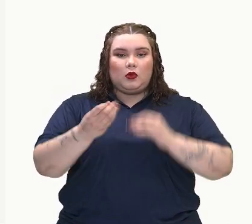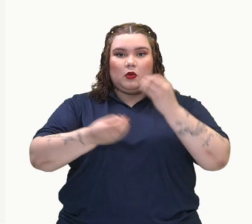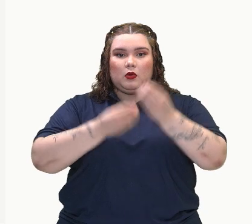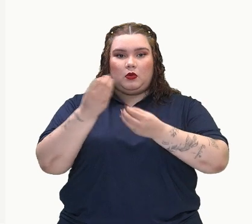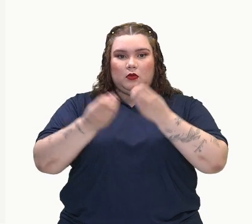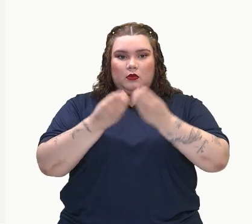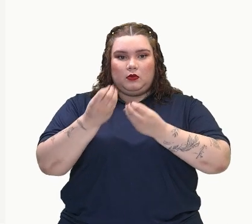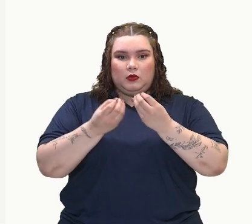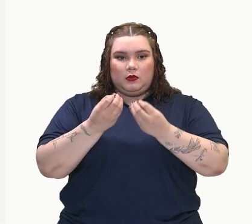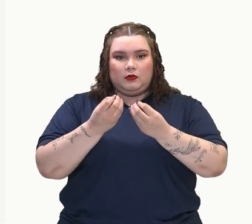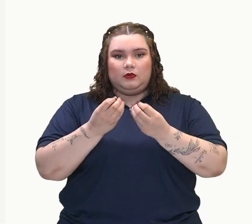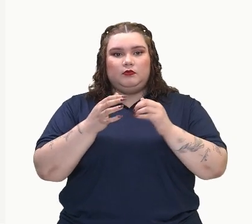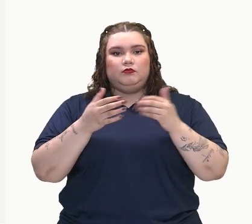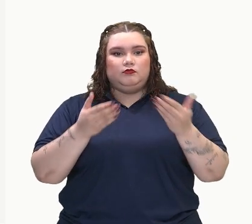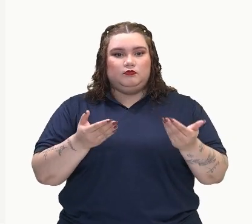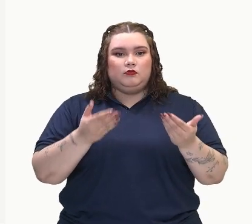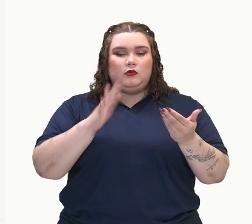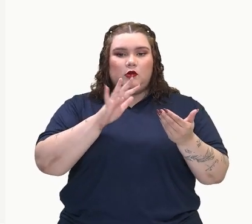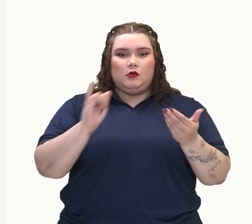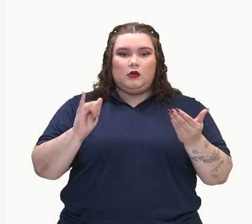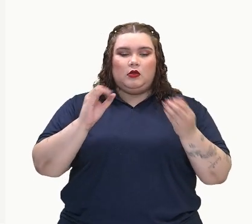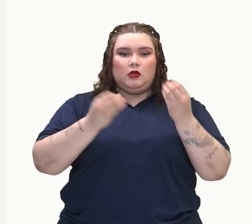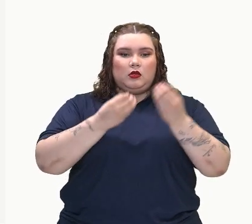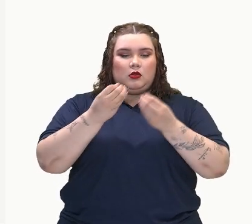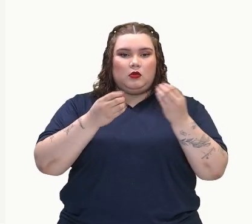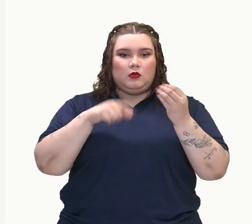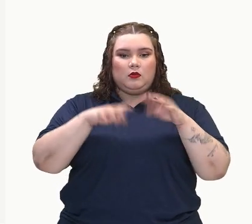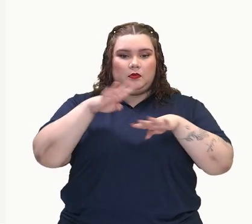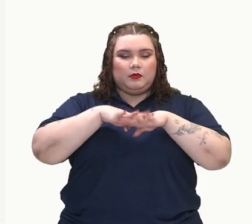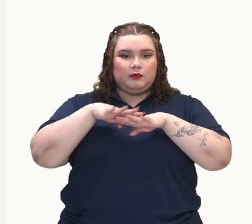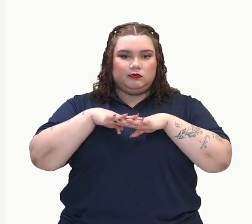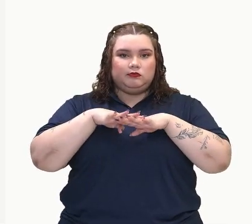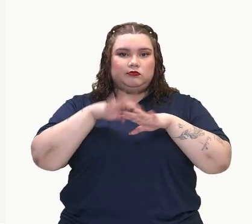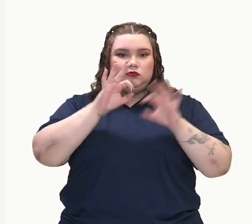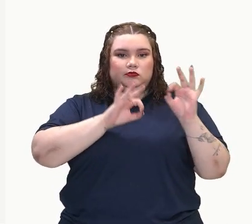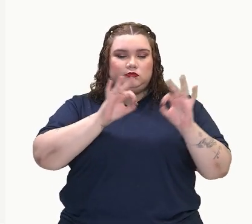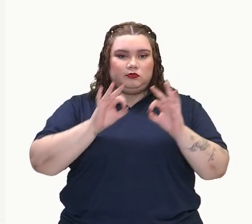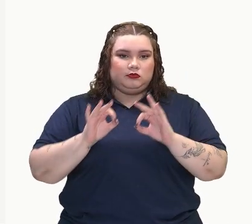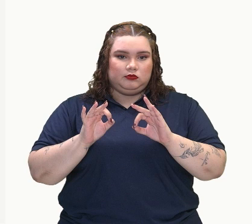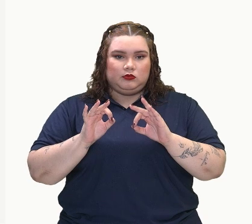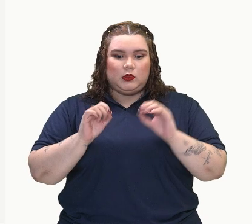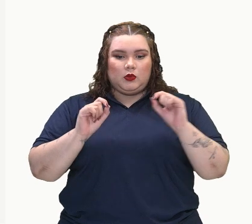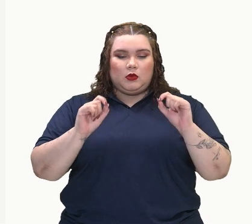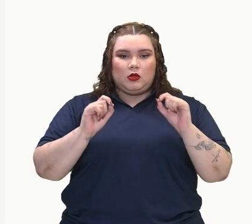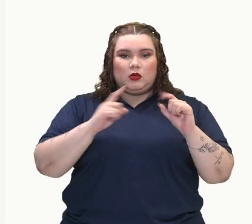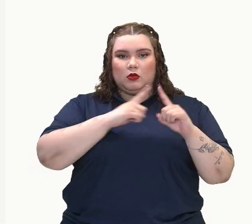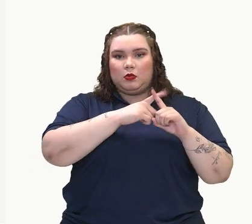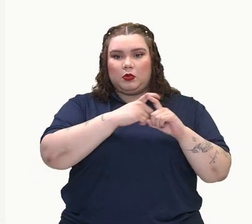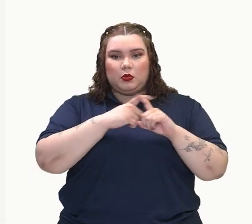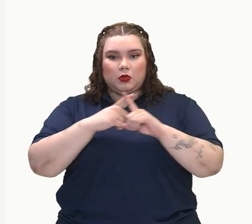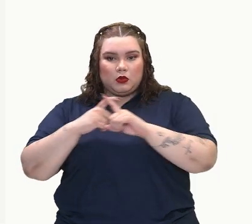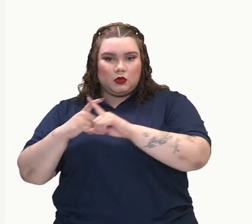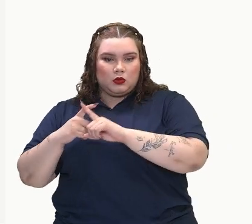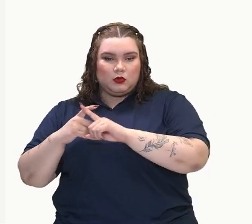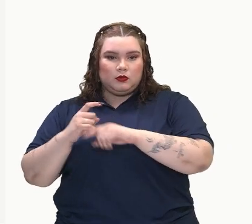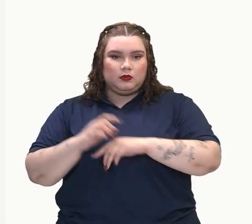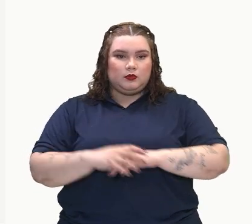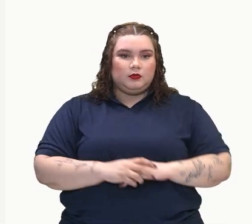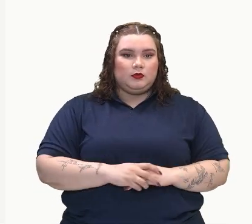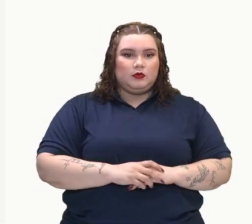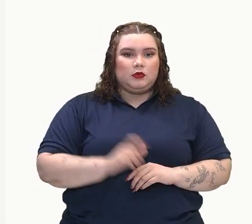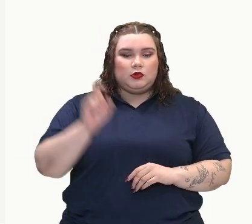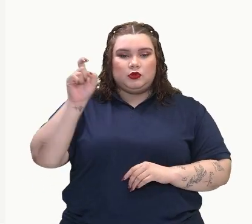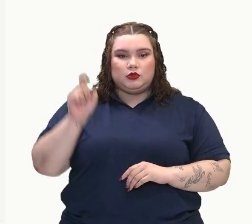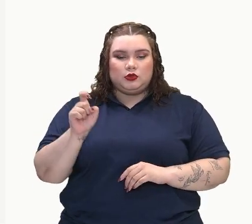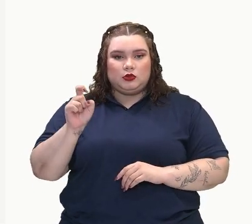gente pega e vai fazer a quadratura aqui do polinômio. Vou juntar aqui x com